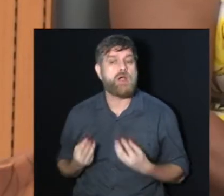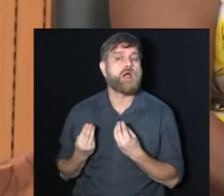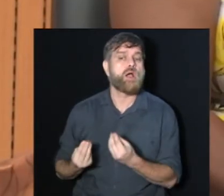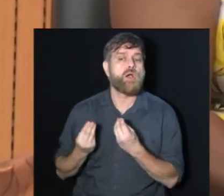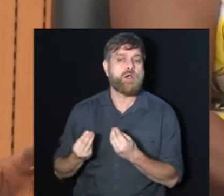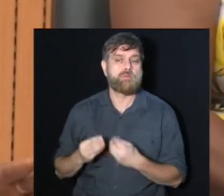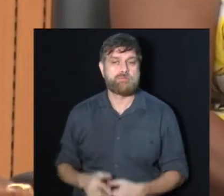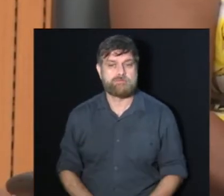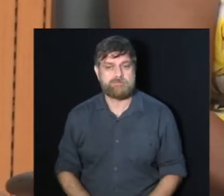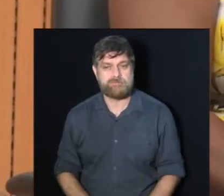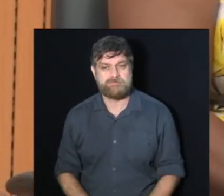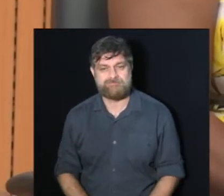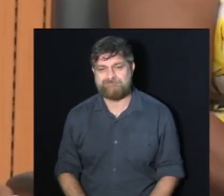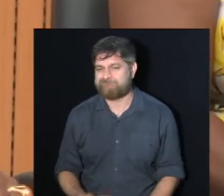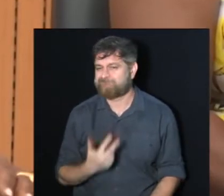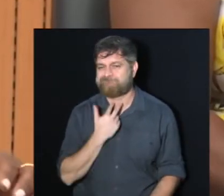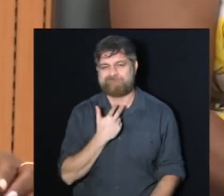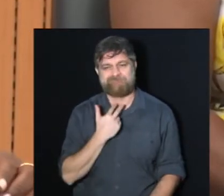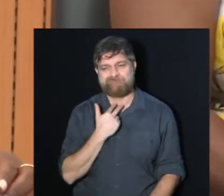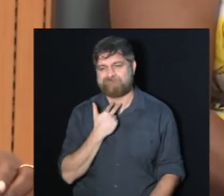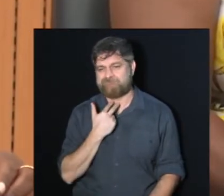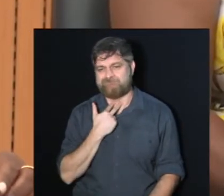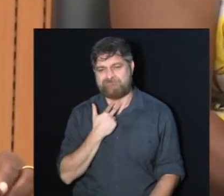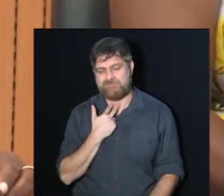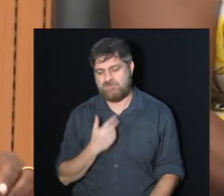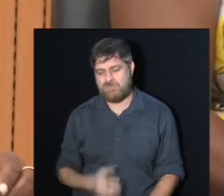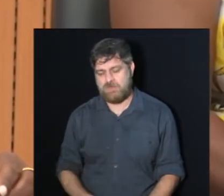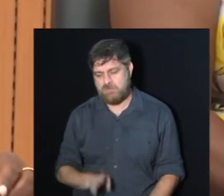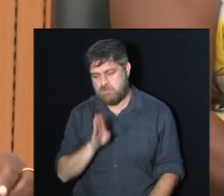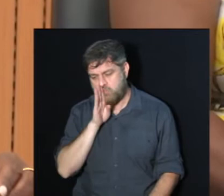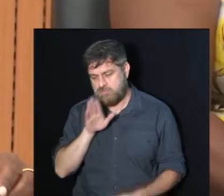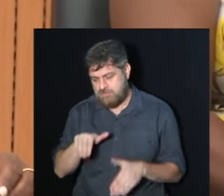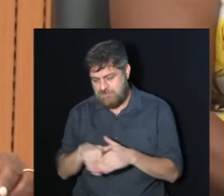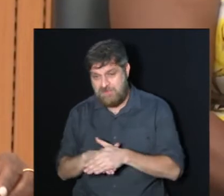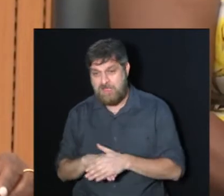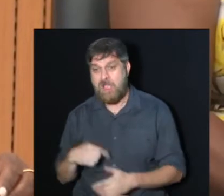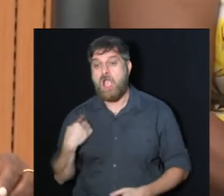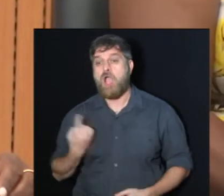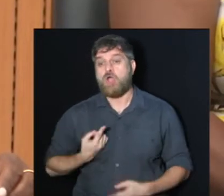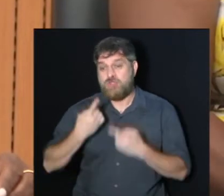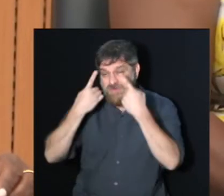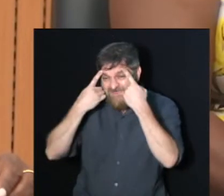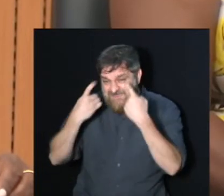Eu não posso deixar de falar para vocês que quem violenta nós,